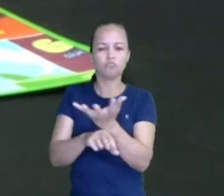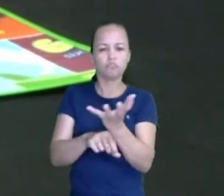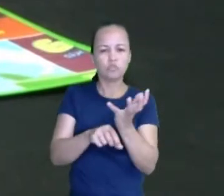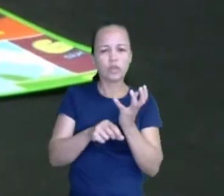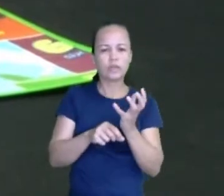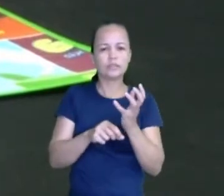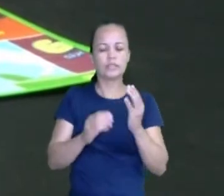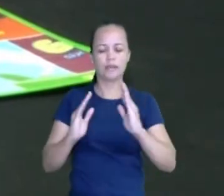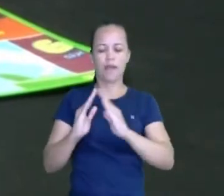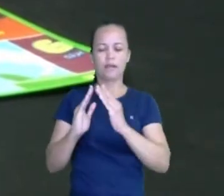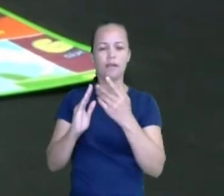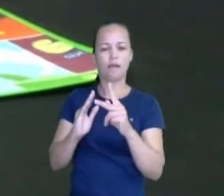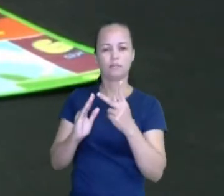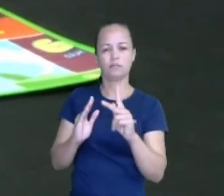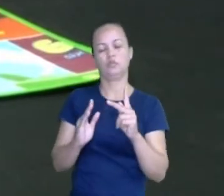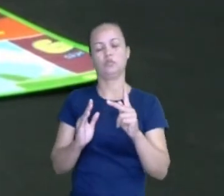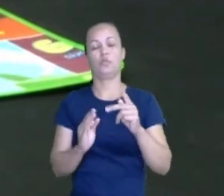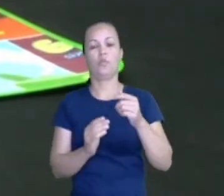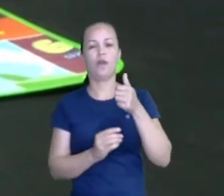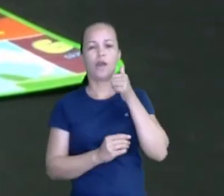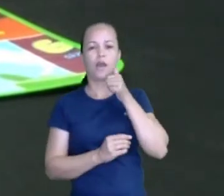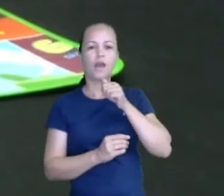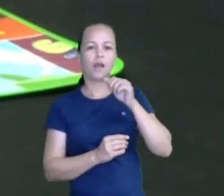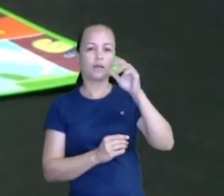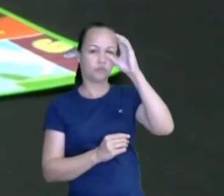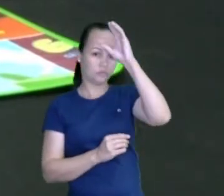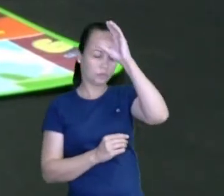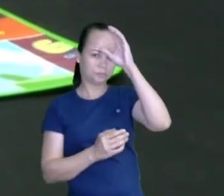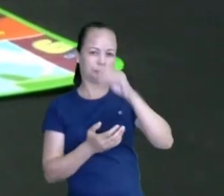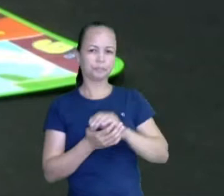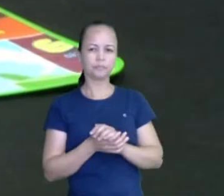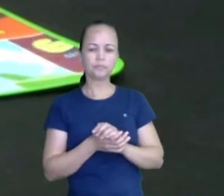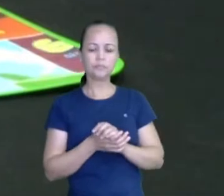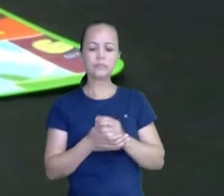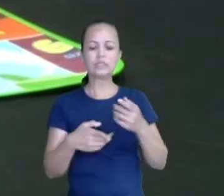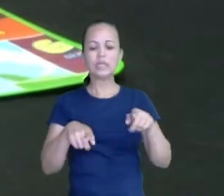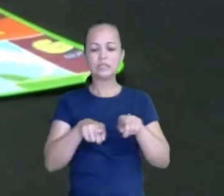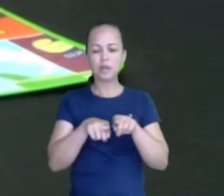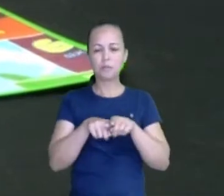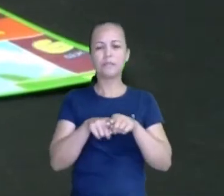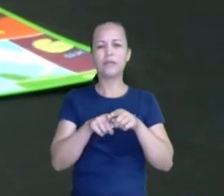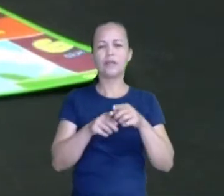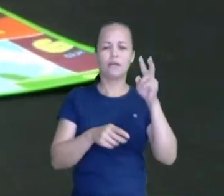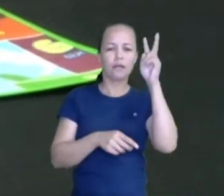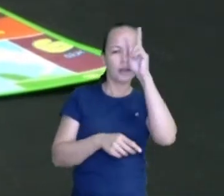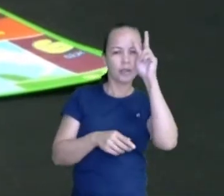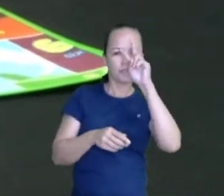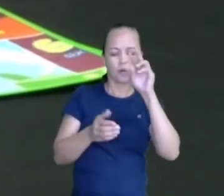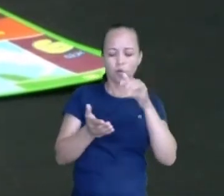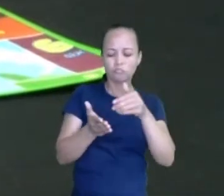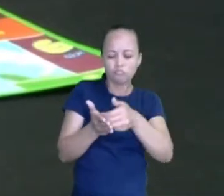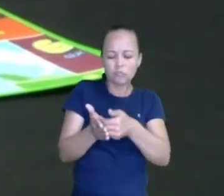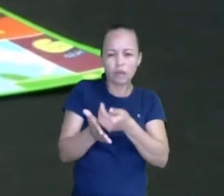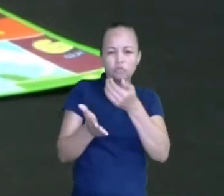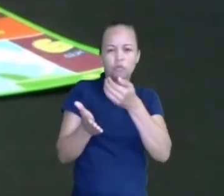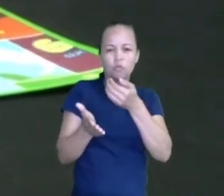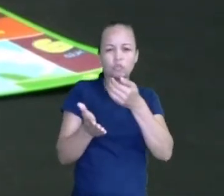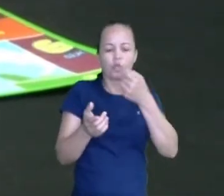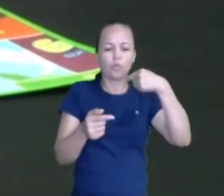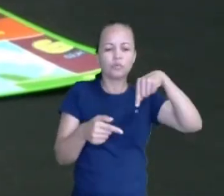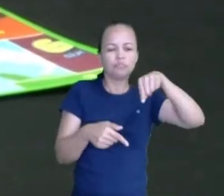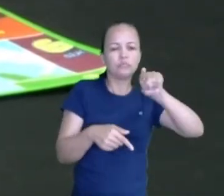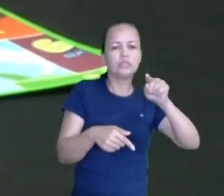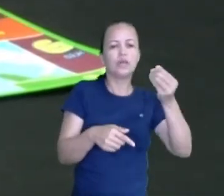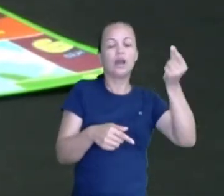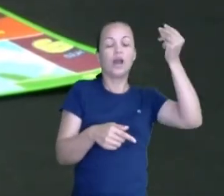encostou as conchas no ouvido e lembrou da vez que tinha ido à praia de bonde há muito tempo e como